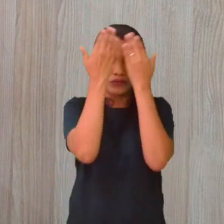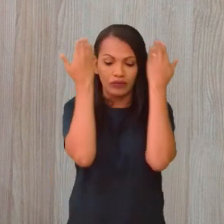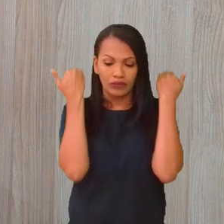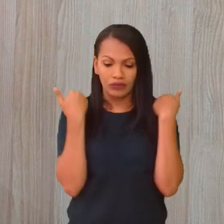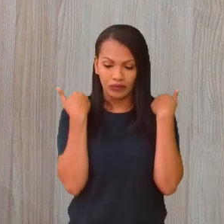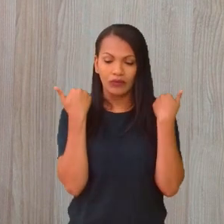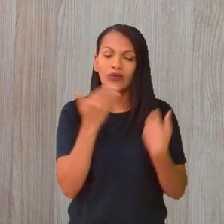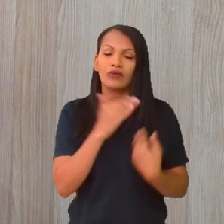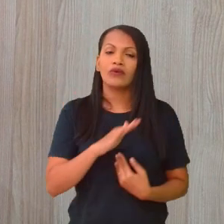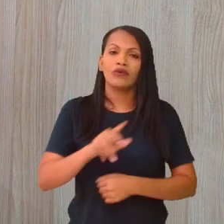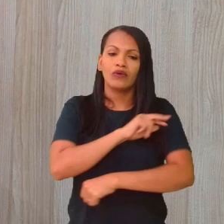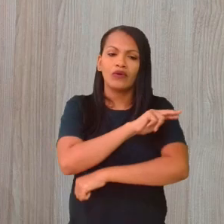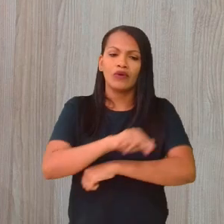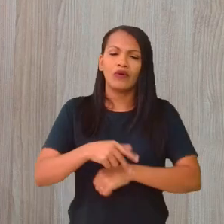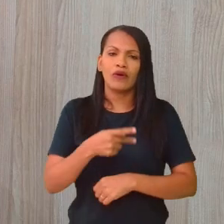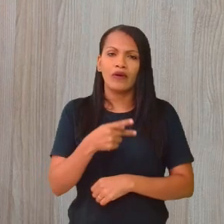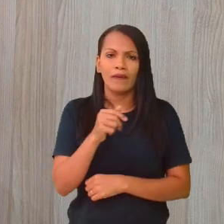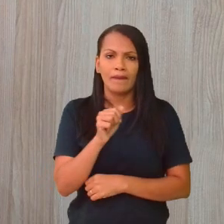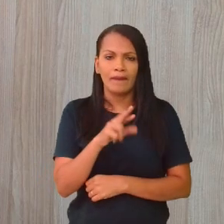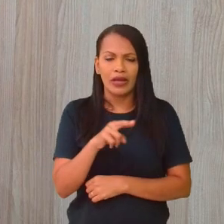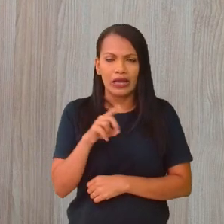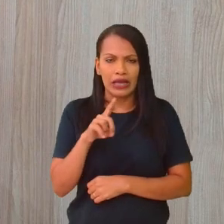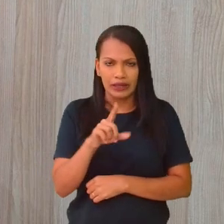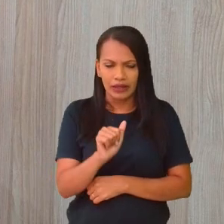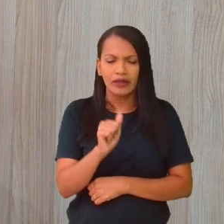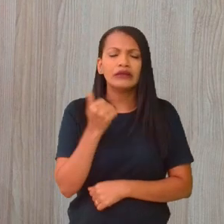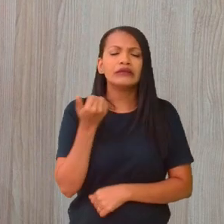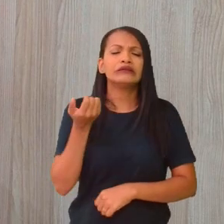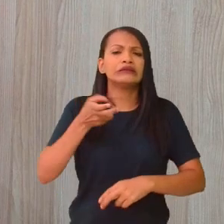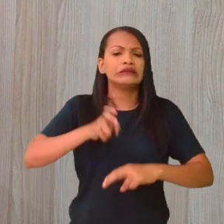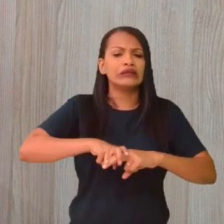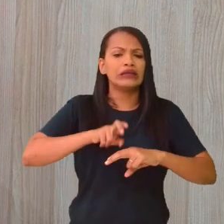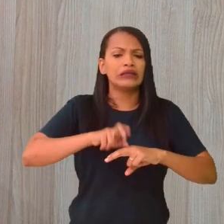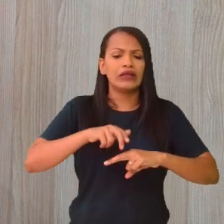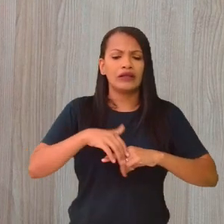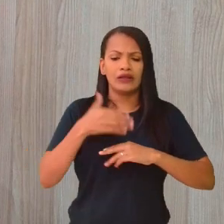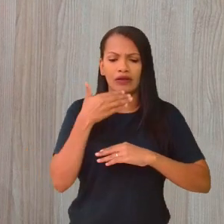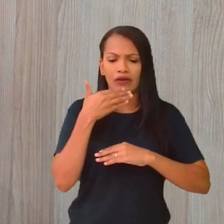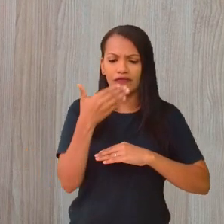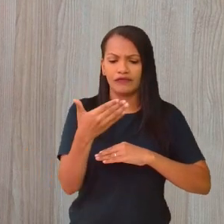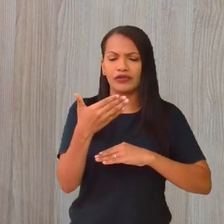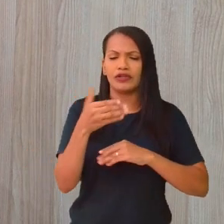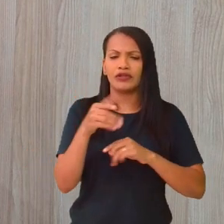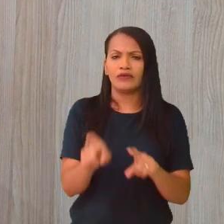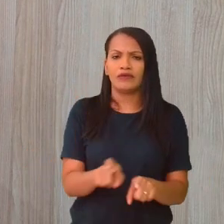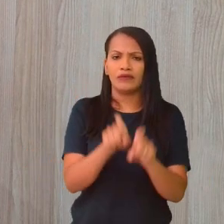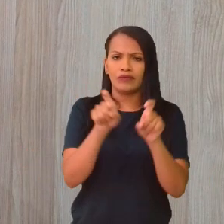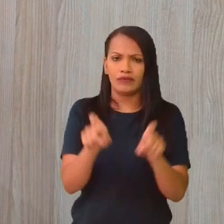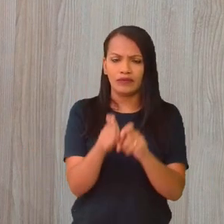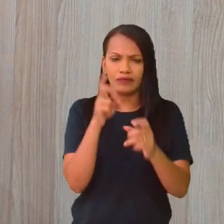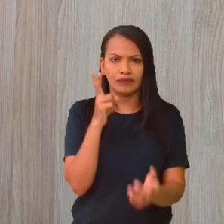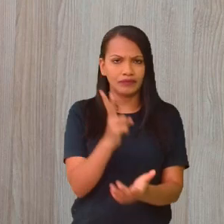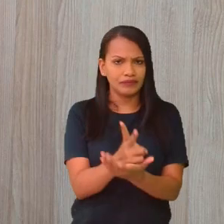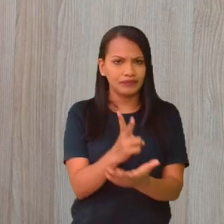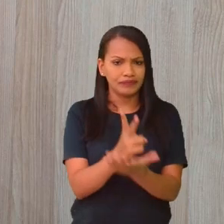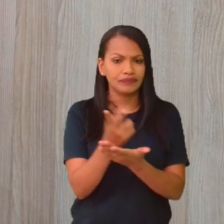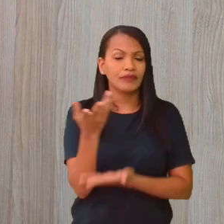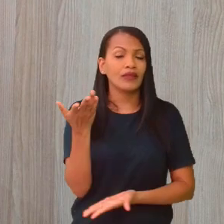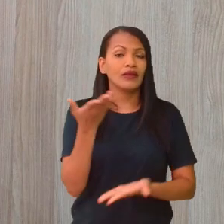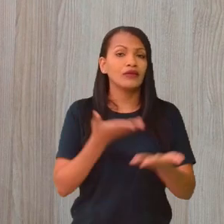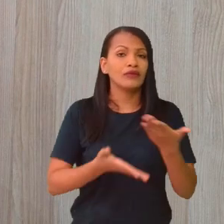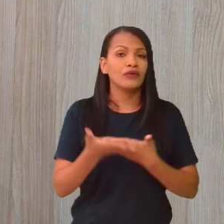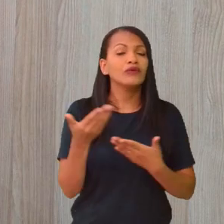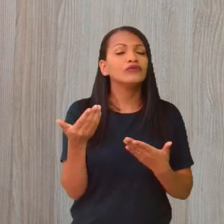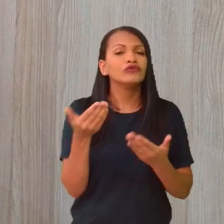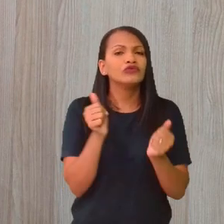cor parda, estou sentada por trás de um computador. E vou seguindo aqui nesta aula com a professora Viviane.